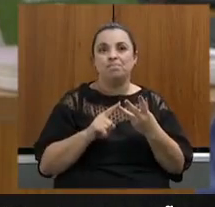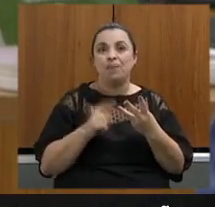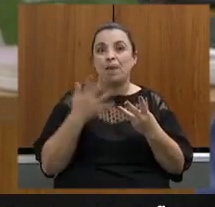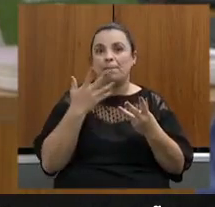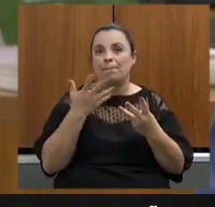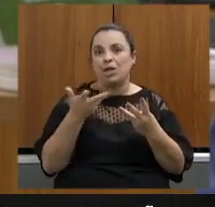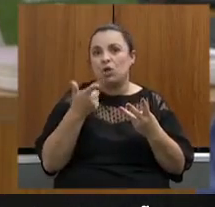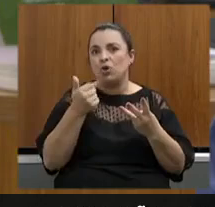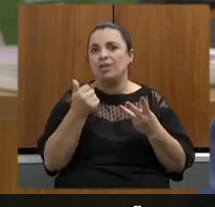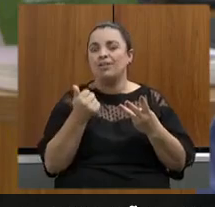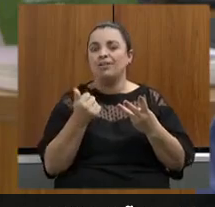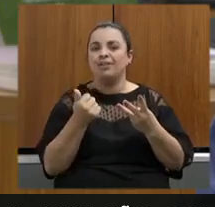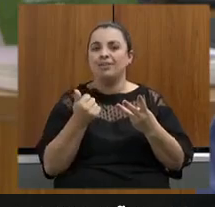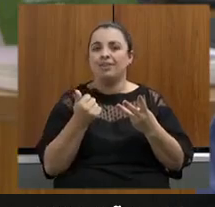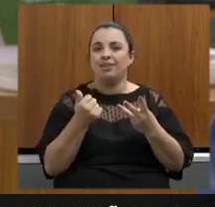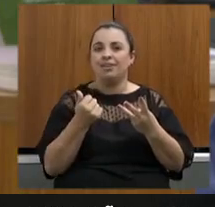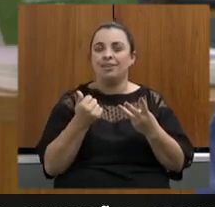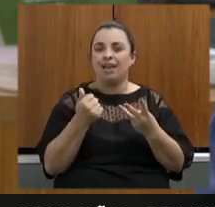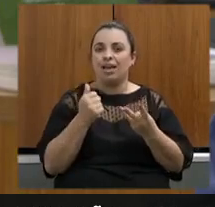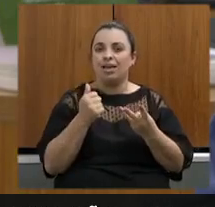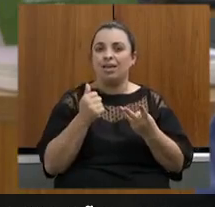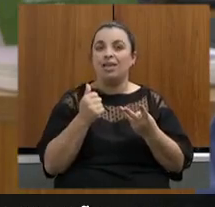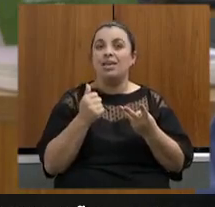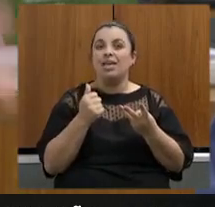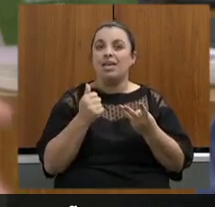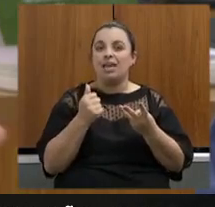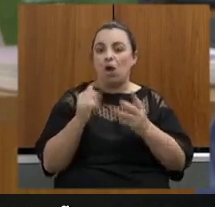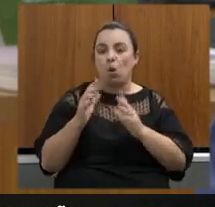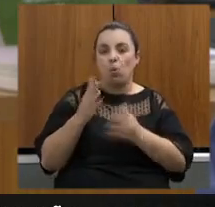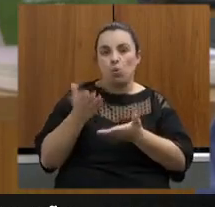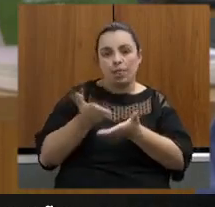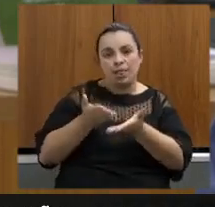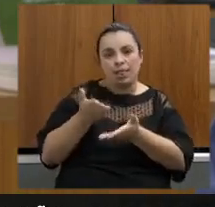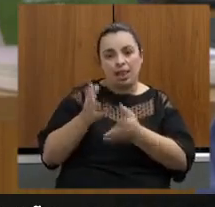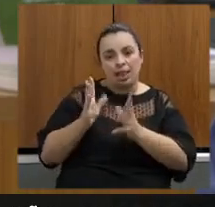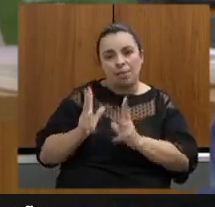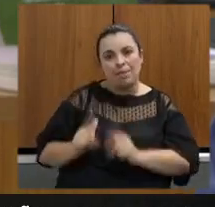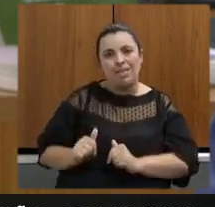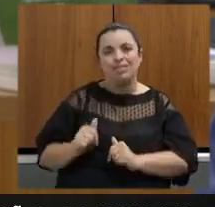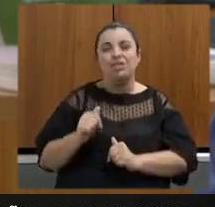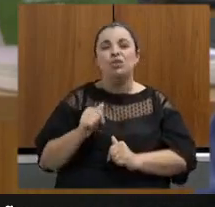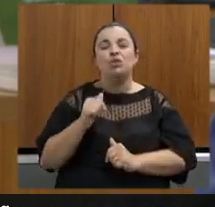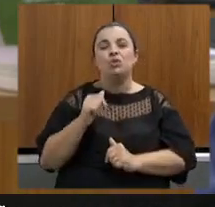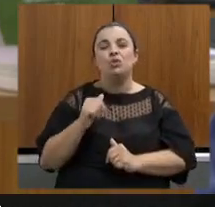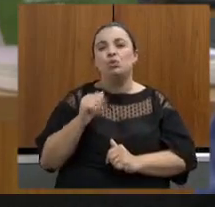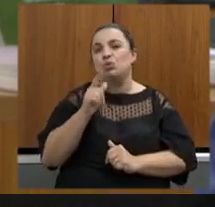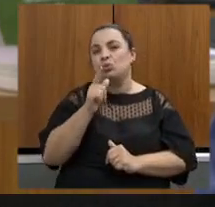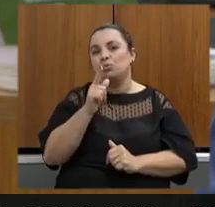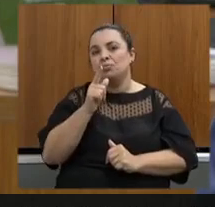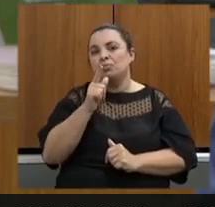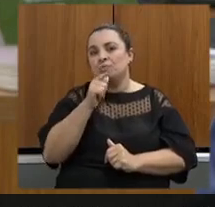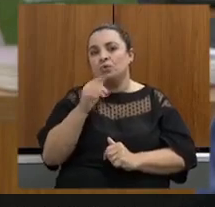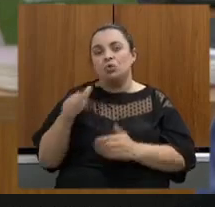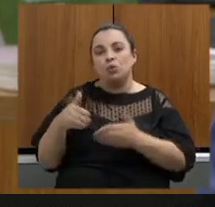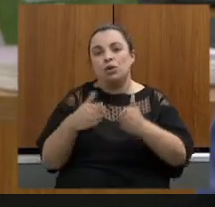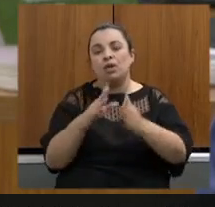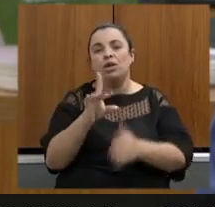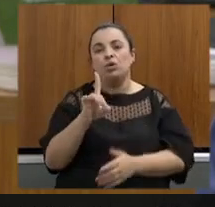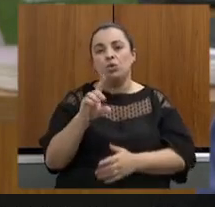melhoria EA recuperação do nosso Rio Doce que a nossa vida a gente que vive lá né